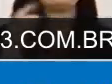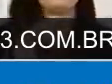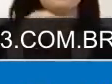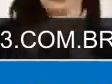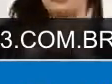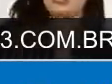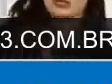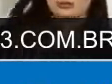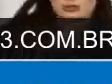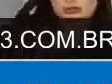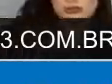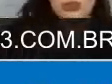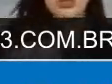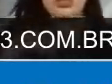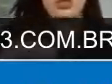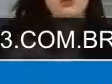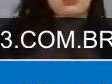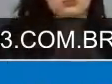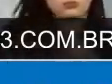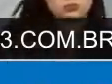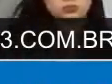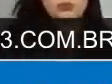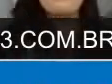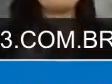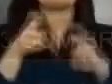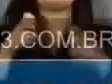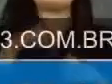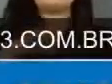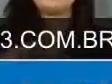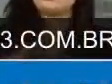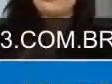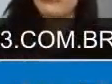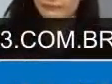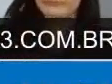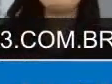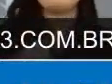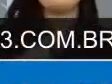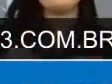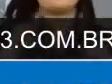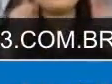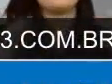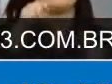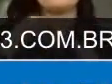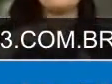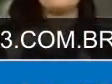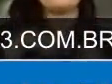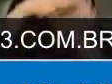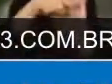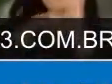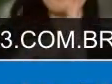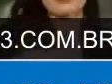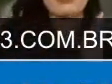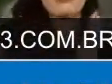da Agricultura, Pecuária e Abastecimento, que constatou a presença do contaminante. Por esse motivo, a Anvisa proibiu